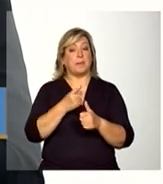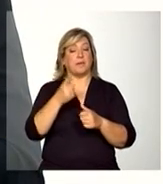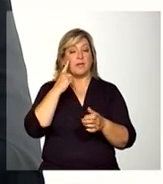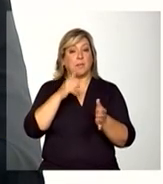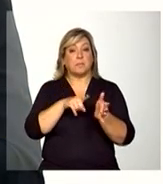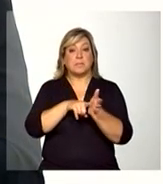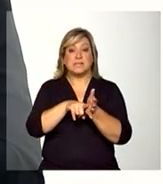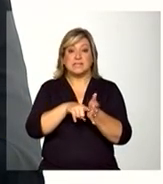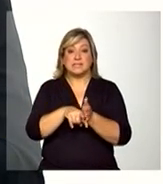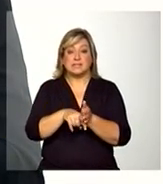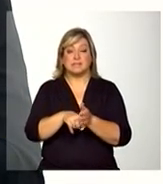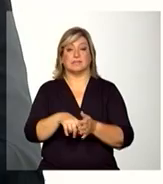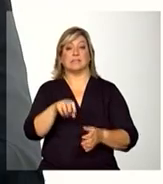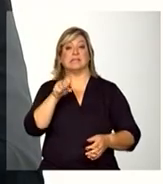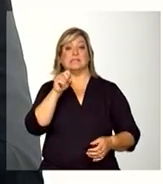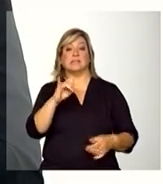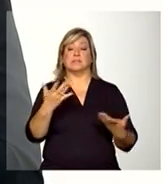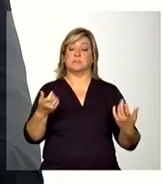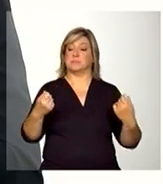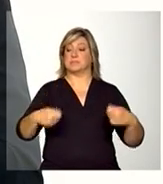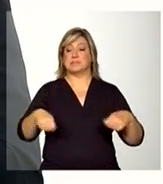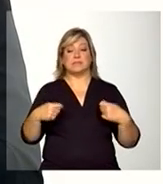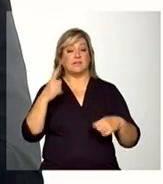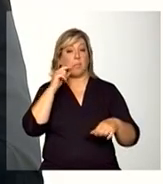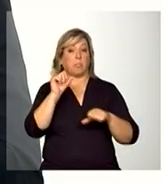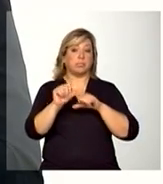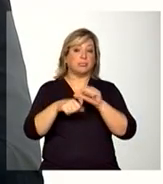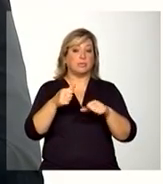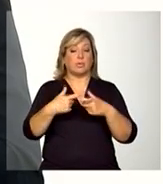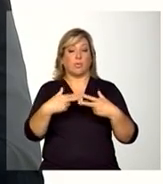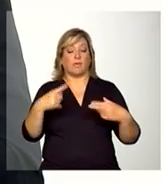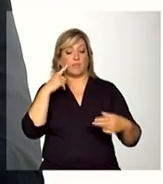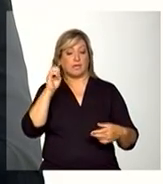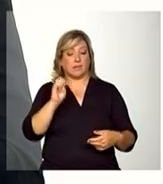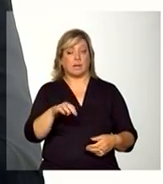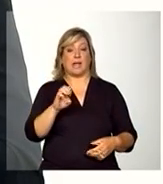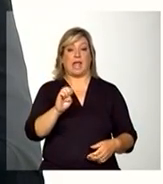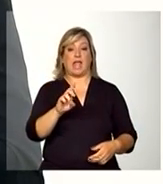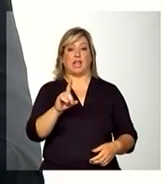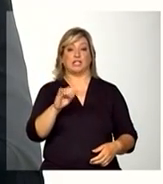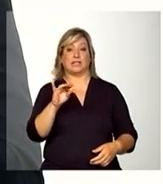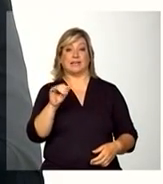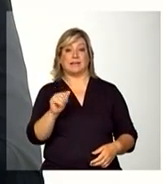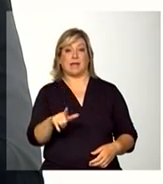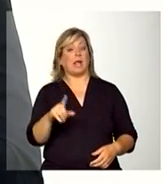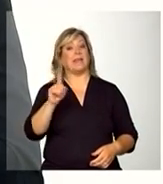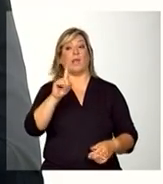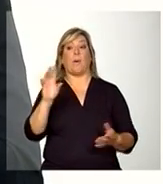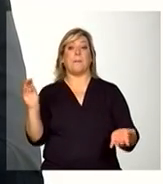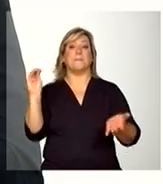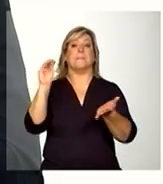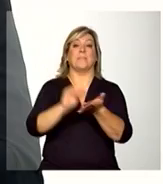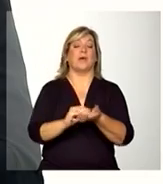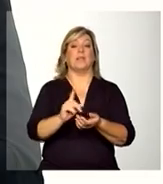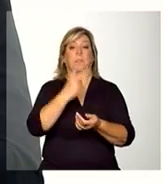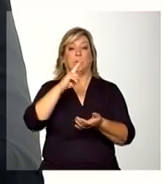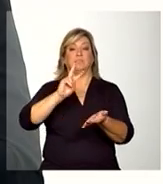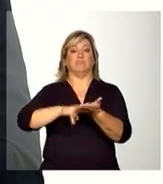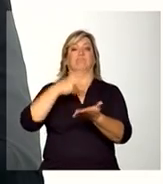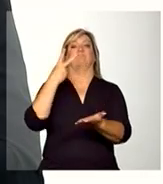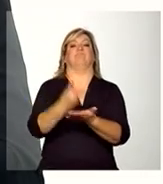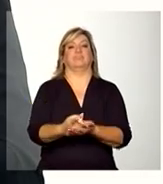tenha qu alterar alguma informação Clique na opção editar ao invés de clicar na opção adicionar duplicando esse